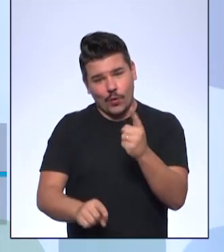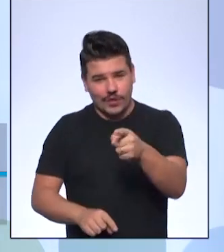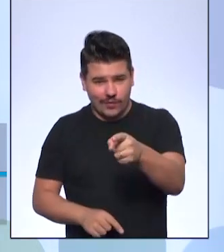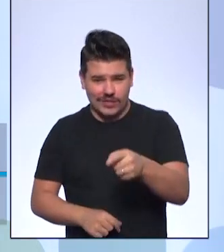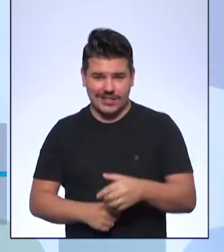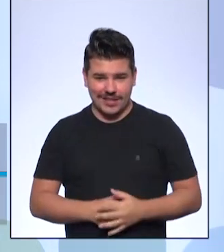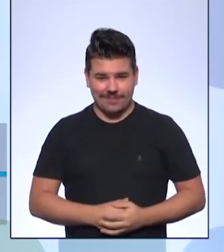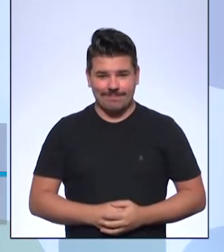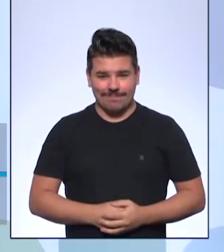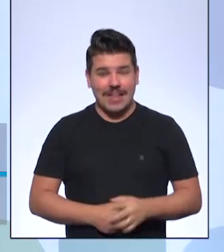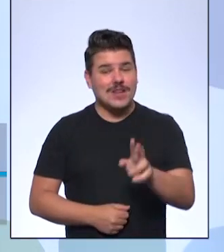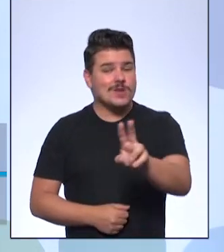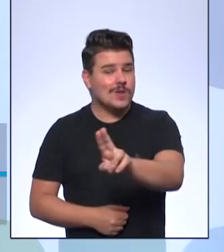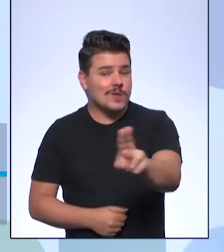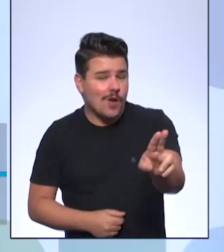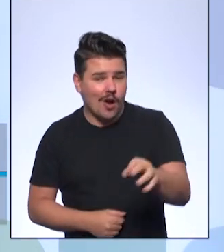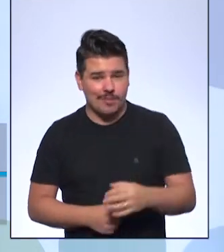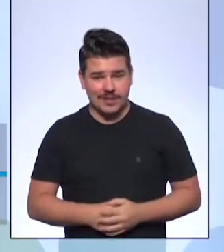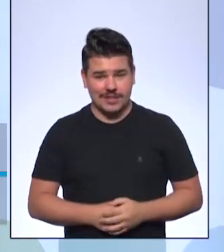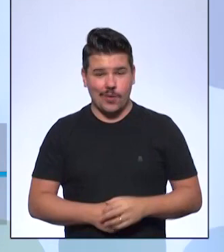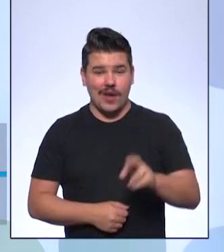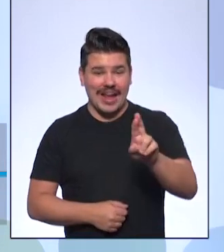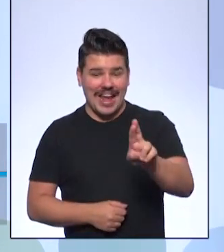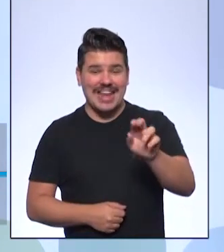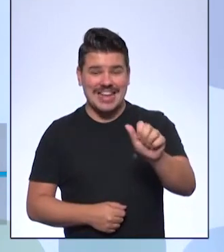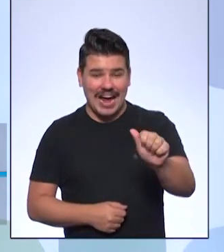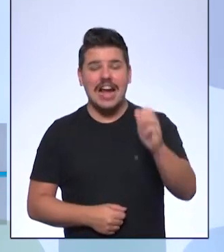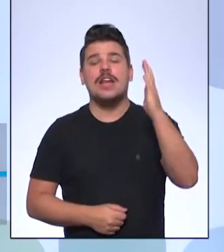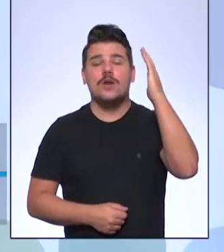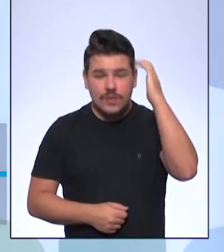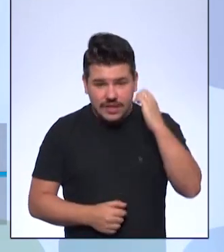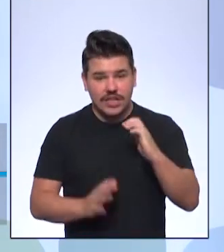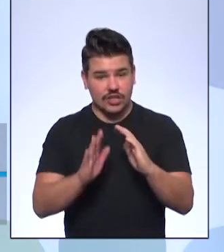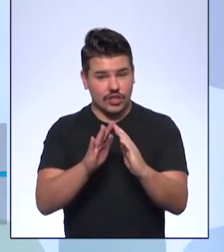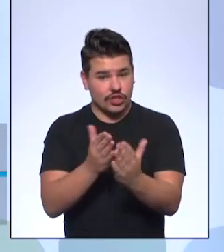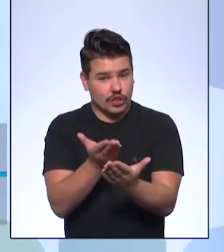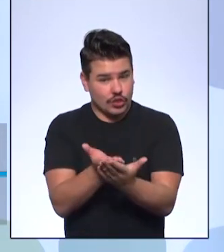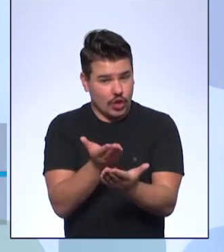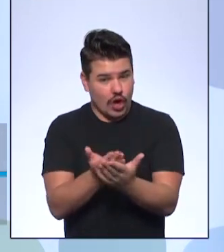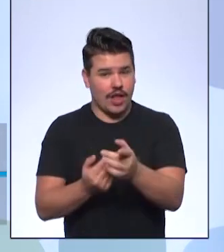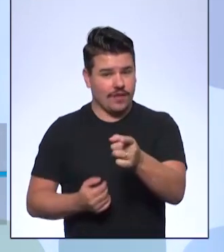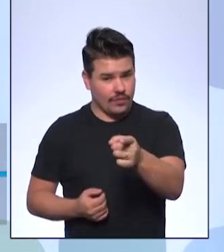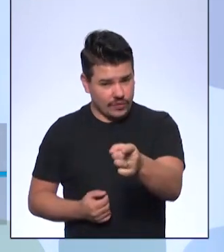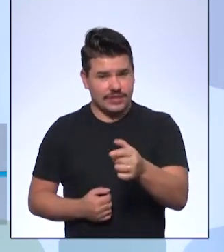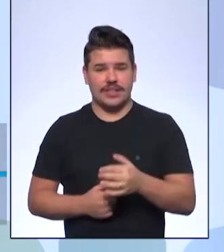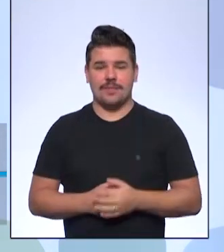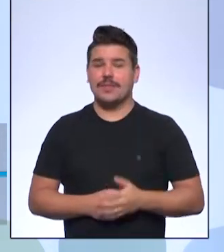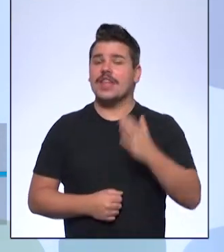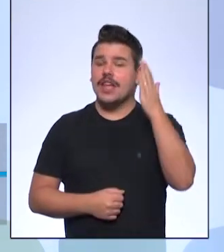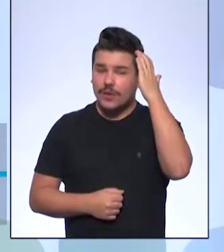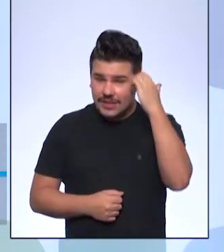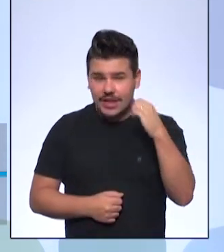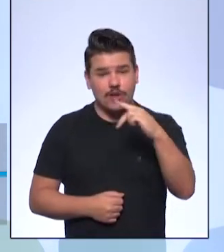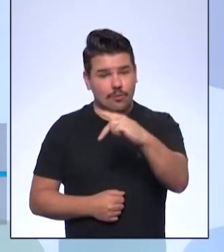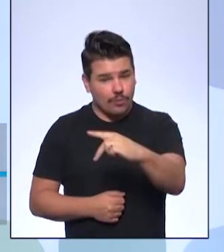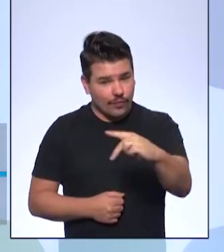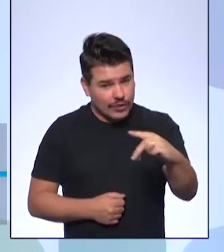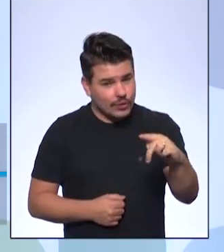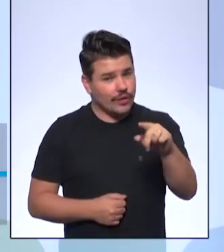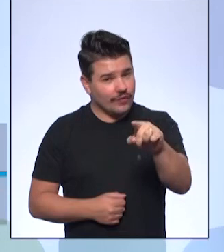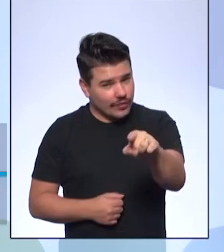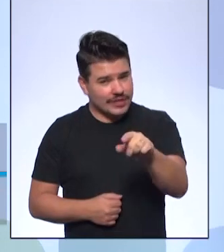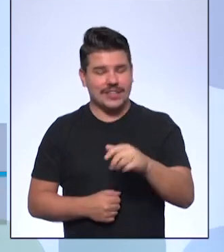exemplo, através do seu nome, o IRA, eu sei de que escola você é, eu sei quem são seus professores. A gente também